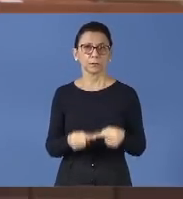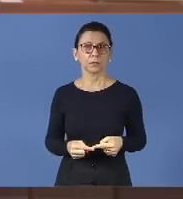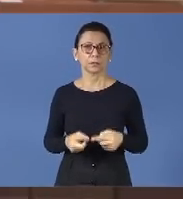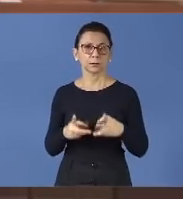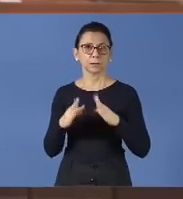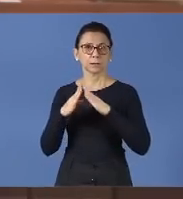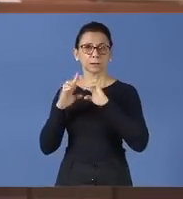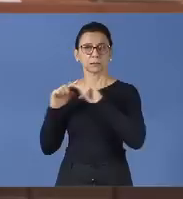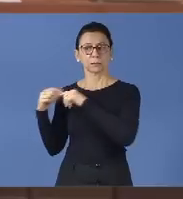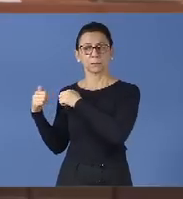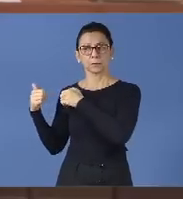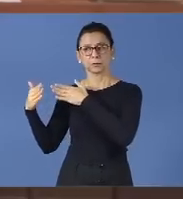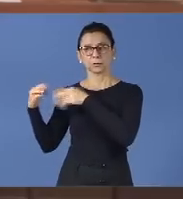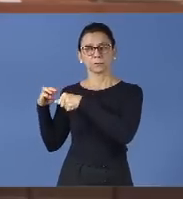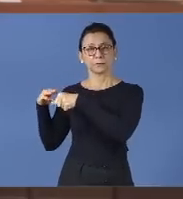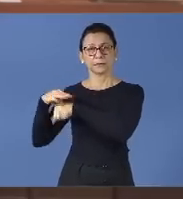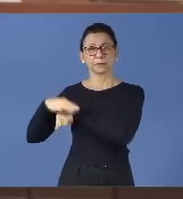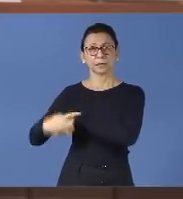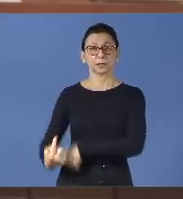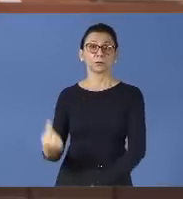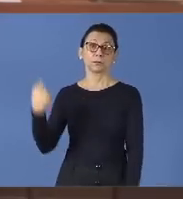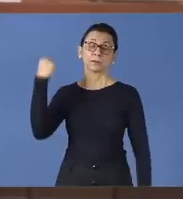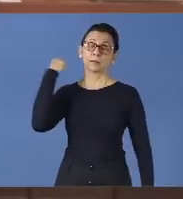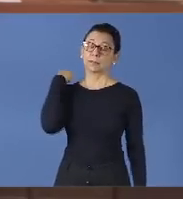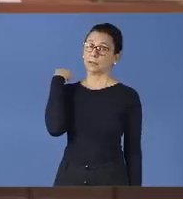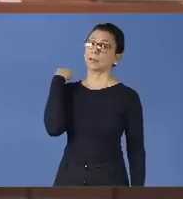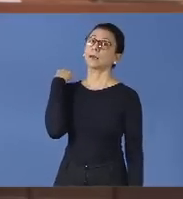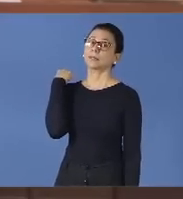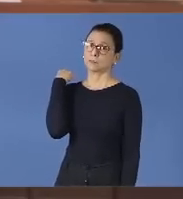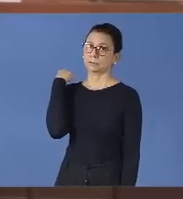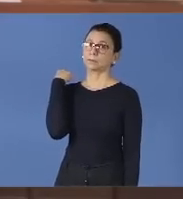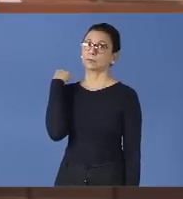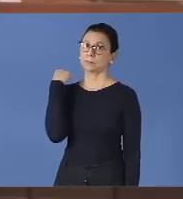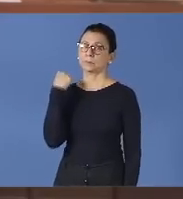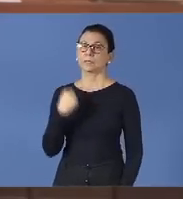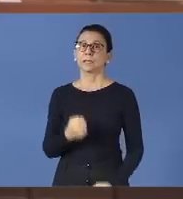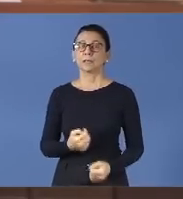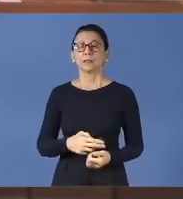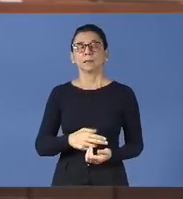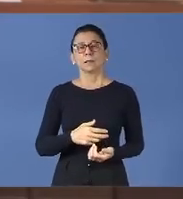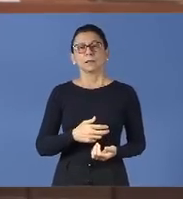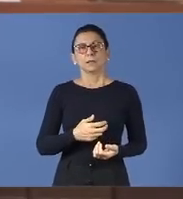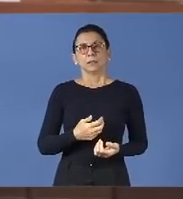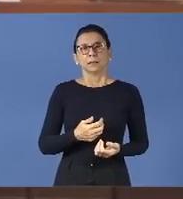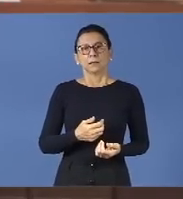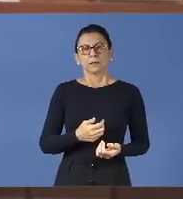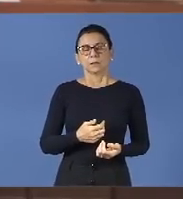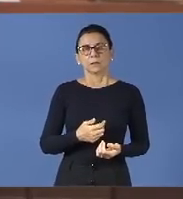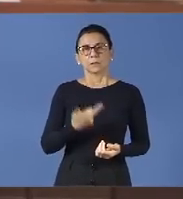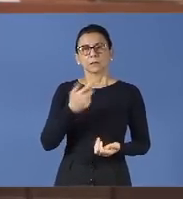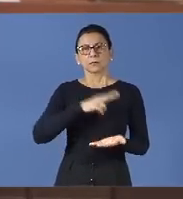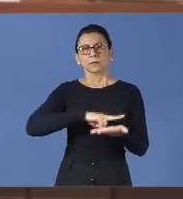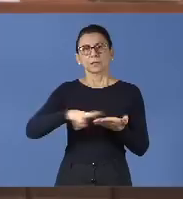o ministério da igreja primitiva está bem definido na segunda carta aos Coríntios, capítulo 6, verso